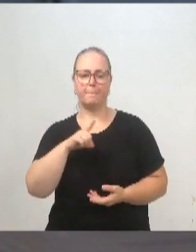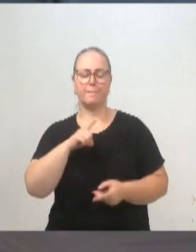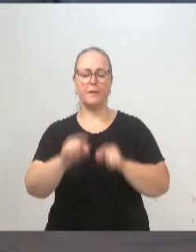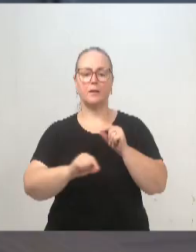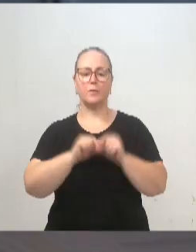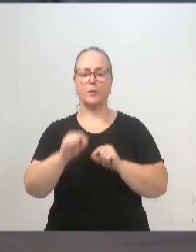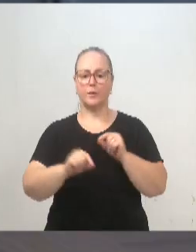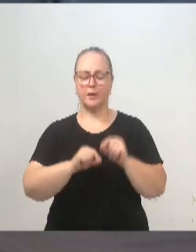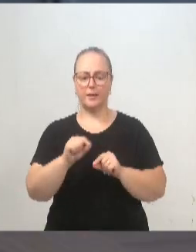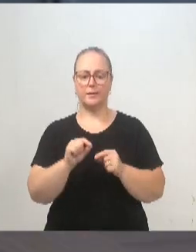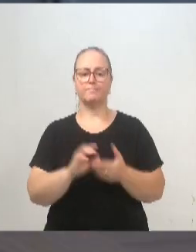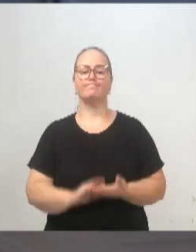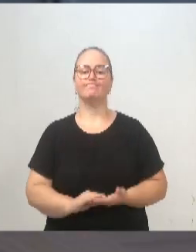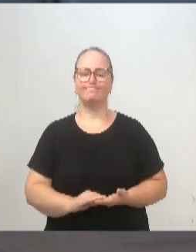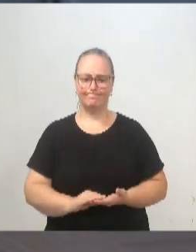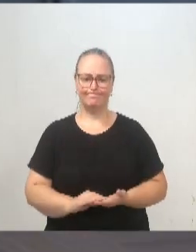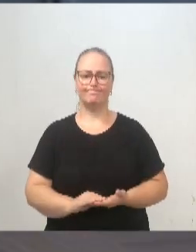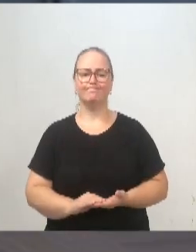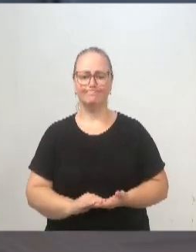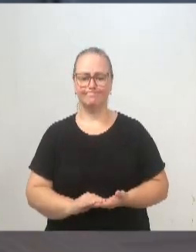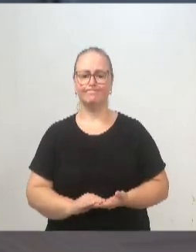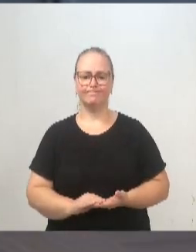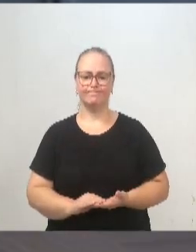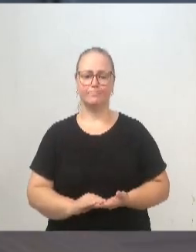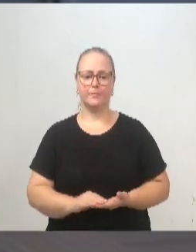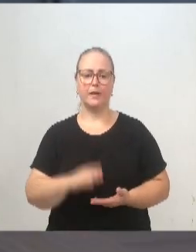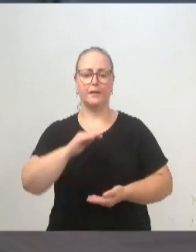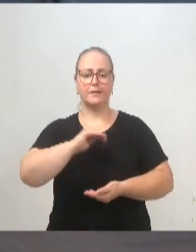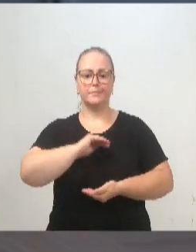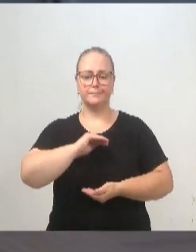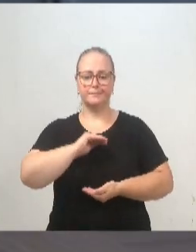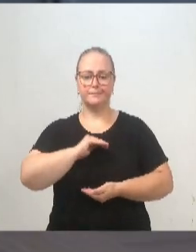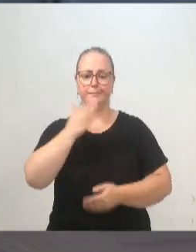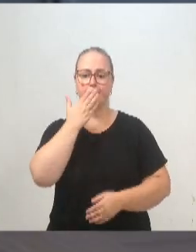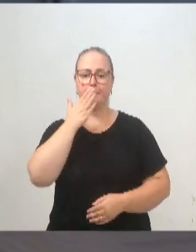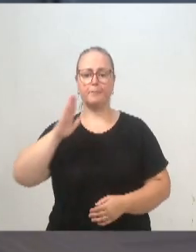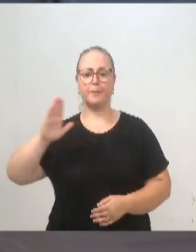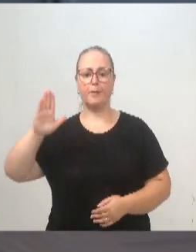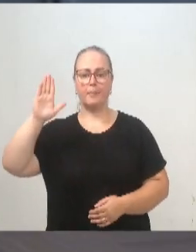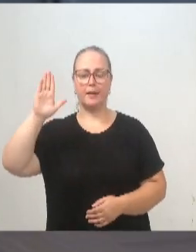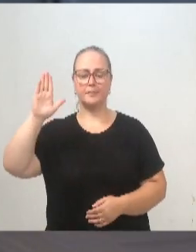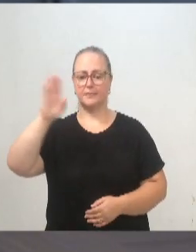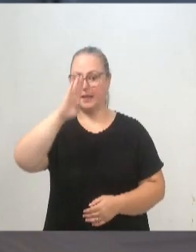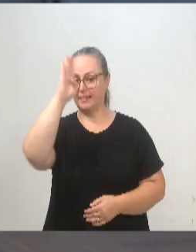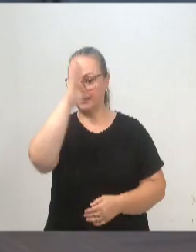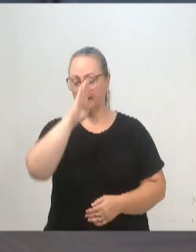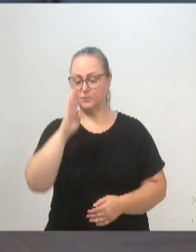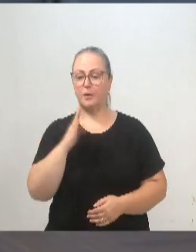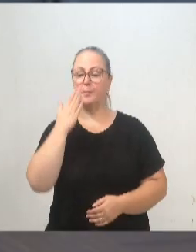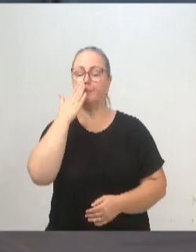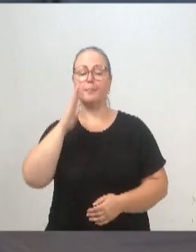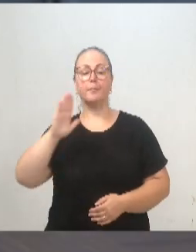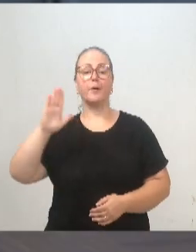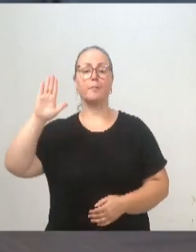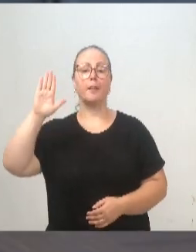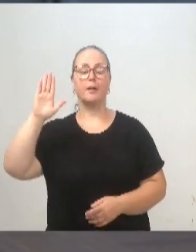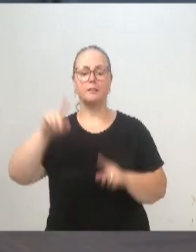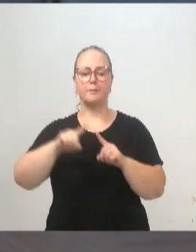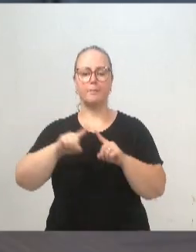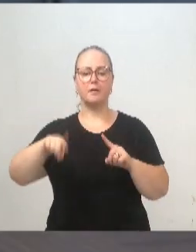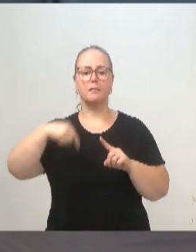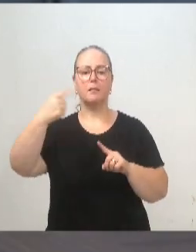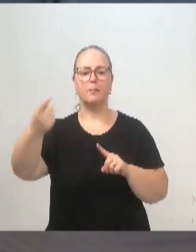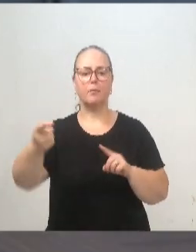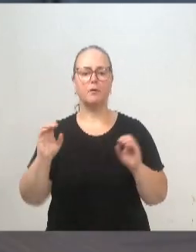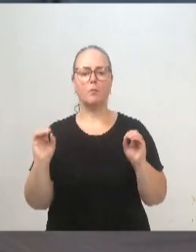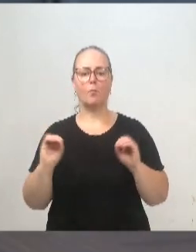de promessas, principalmente da Defesa Civil Nacional, que não se concretizam, né? Então, veja, nós estamos hoje